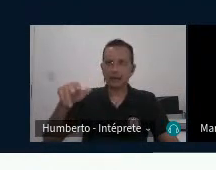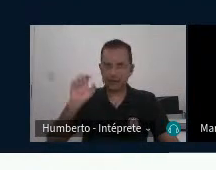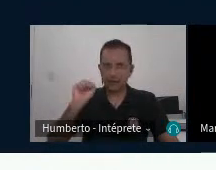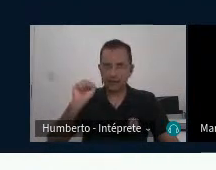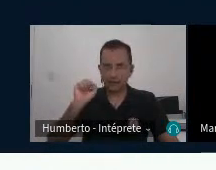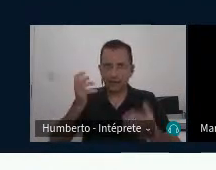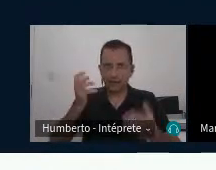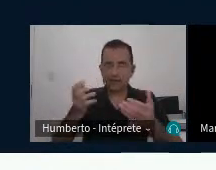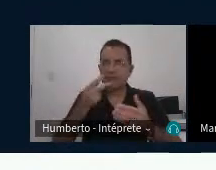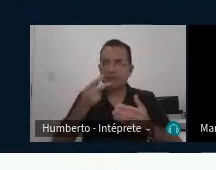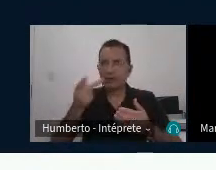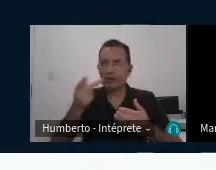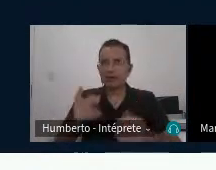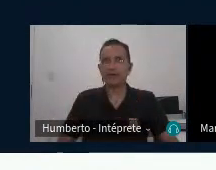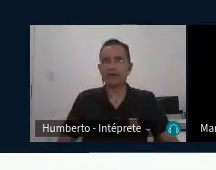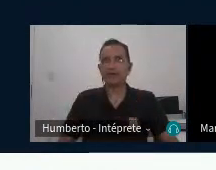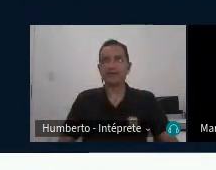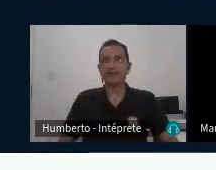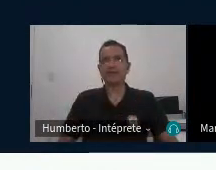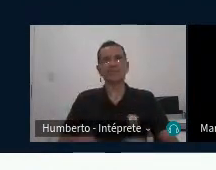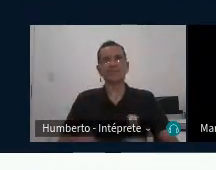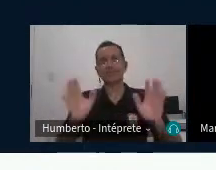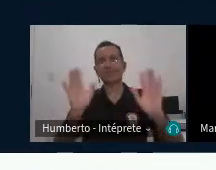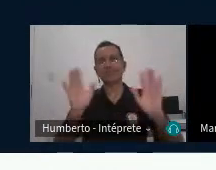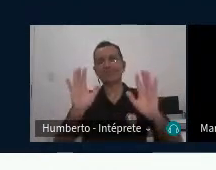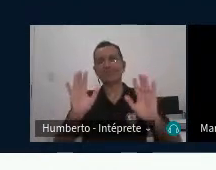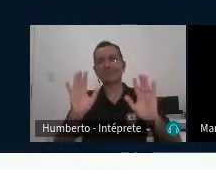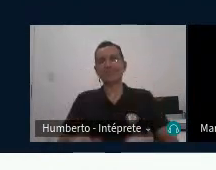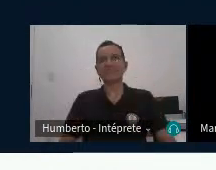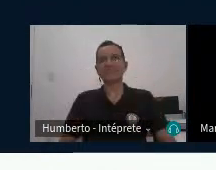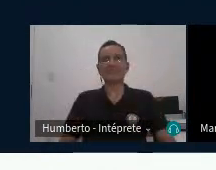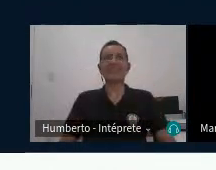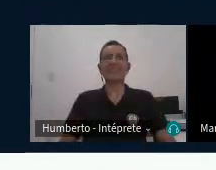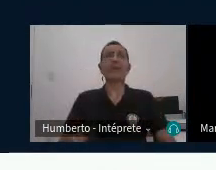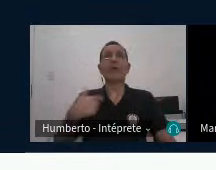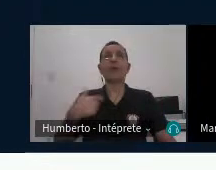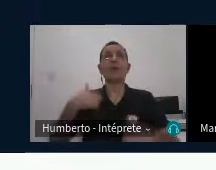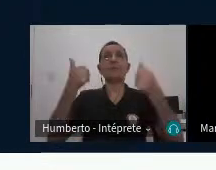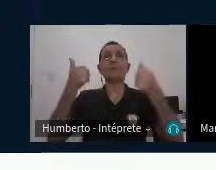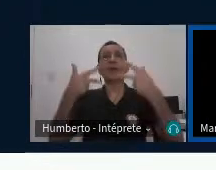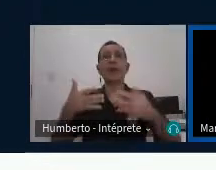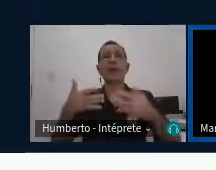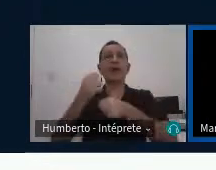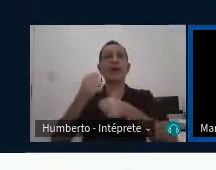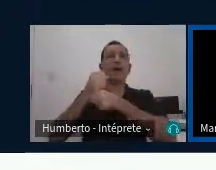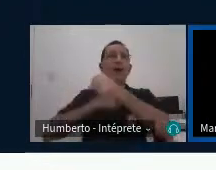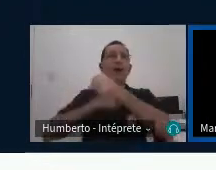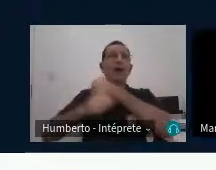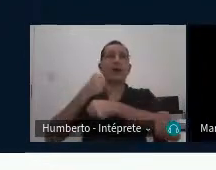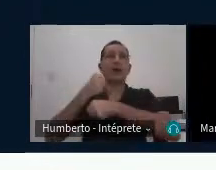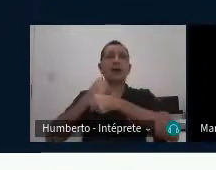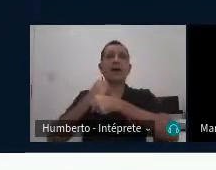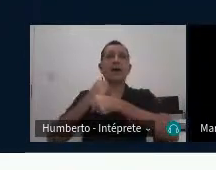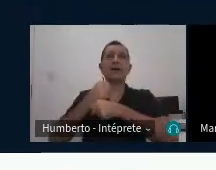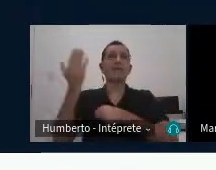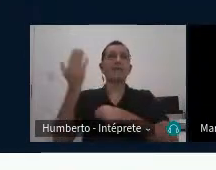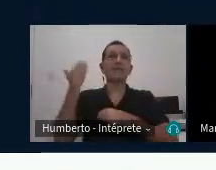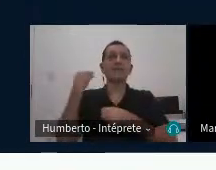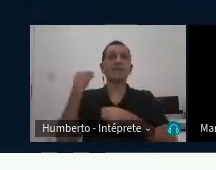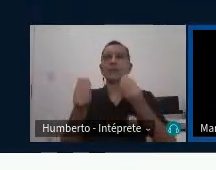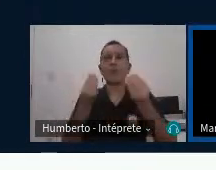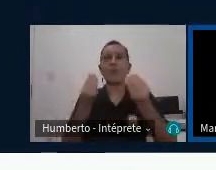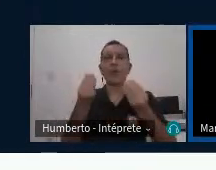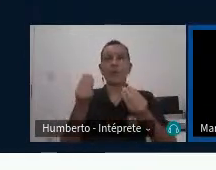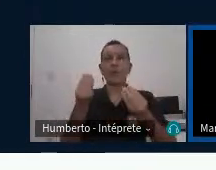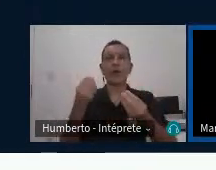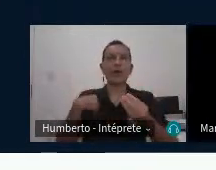Não, a gente não quer falar não. Eu queria contar como é que foi ano passado, né? Quando a gente foi para o BR e tava